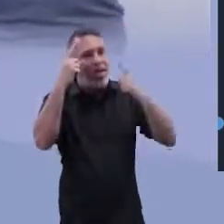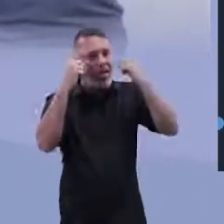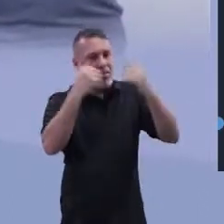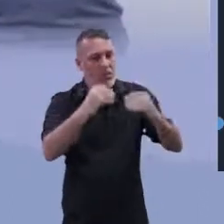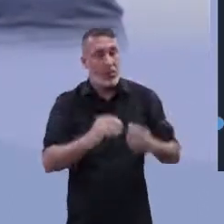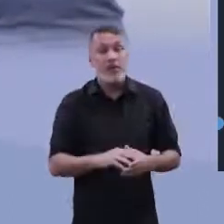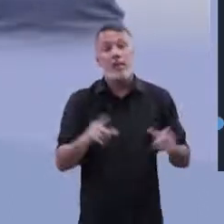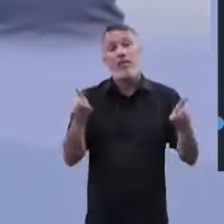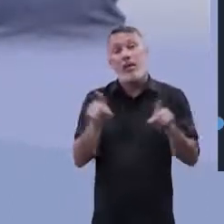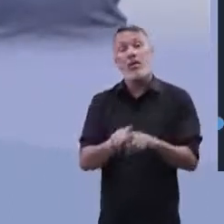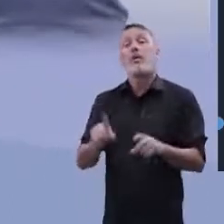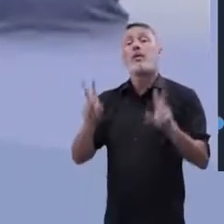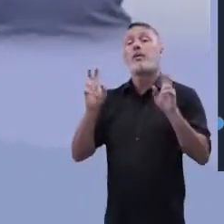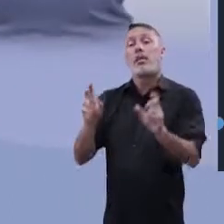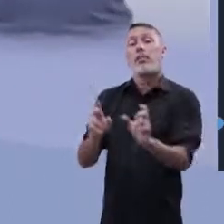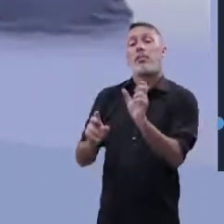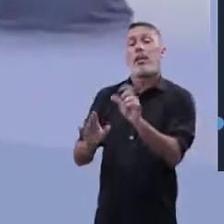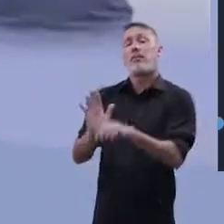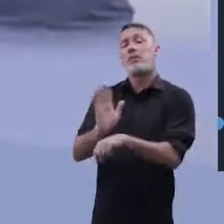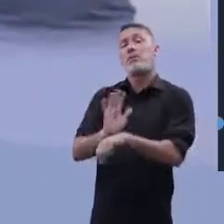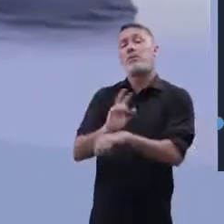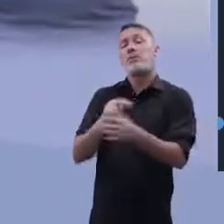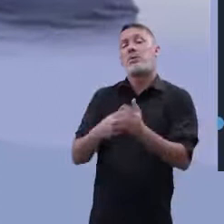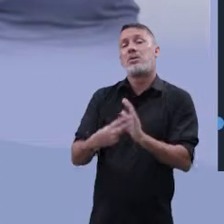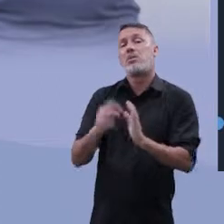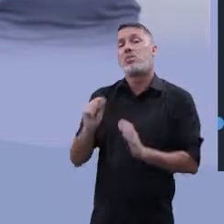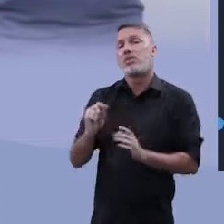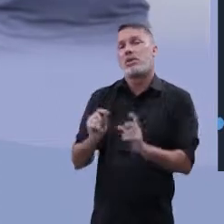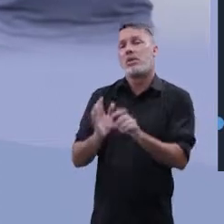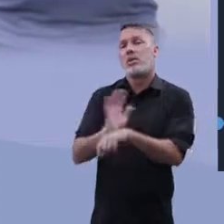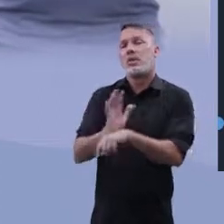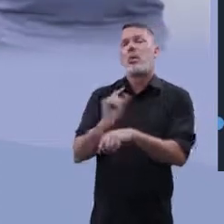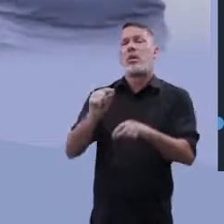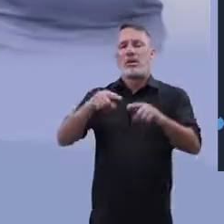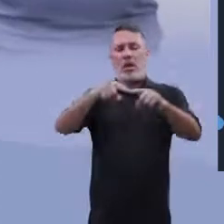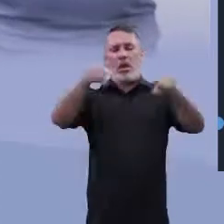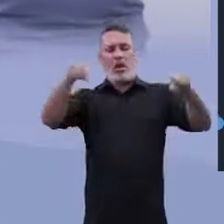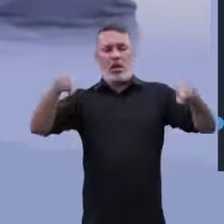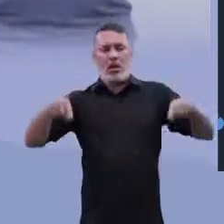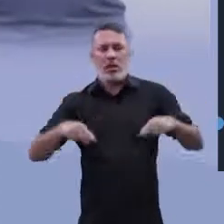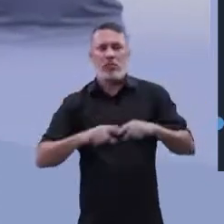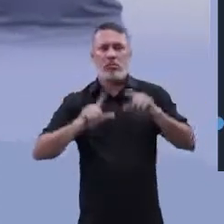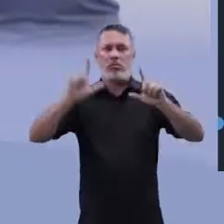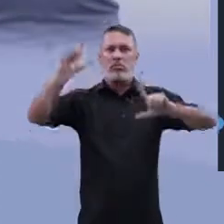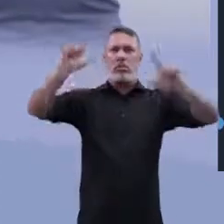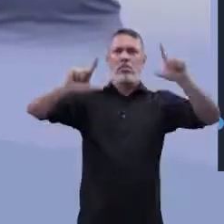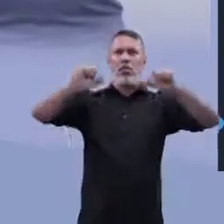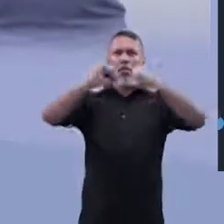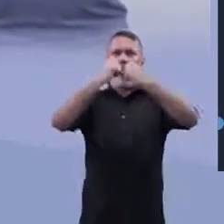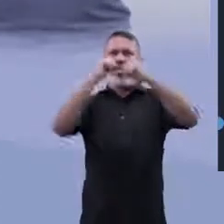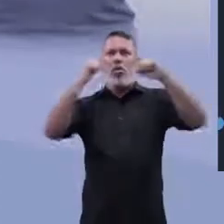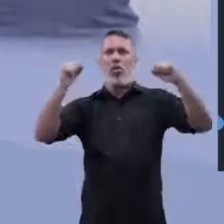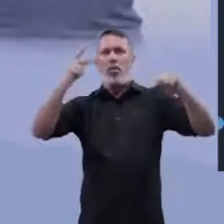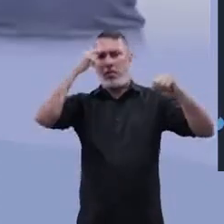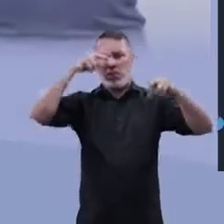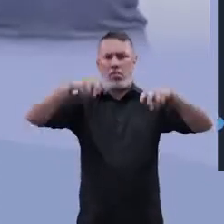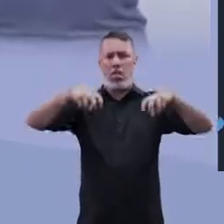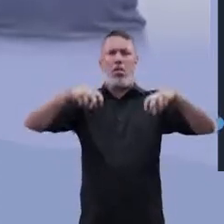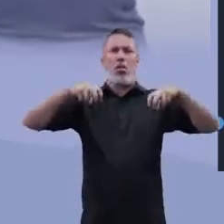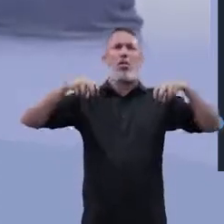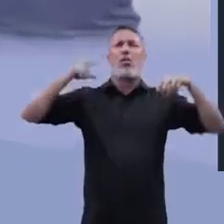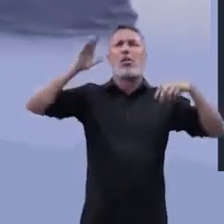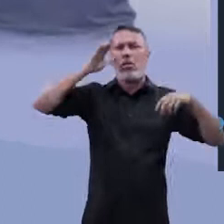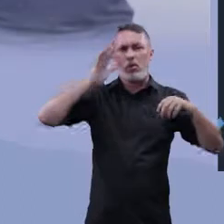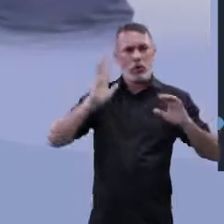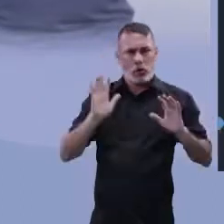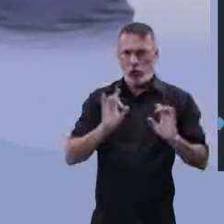depois eu vou pensar no que é a palavra cinema. Cinema significa, né, grandes salas, aquela televisão gigante, alguns alunos falam